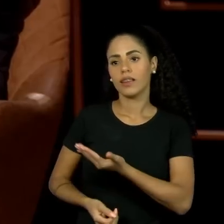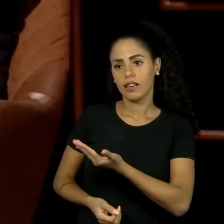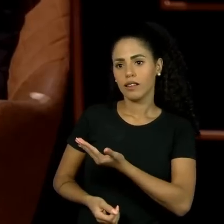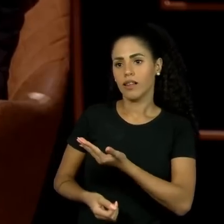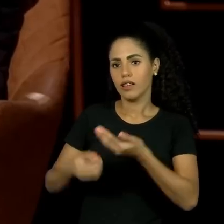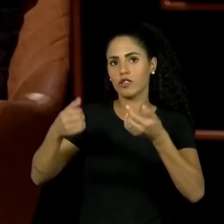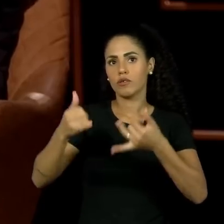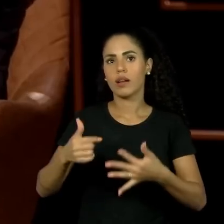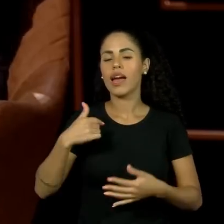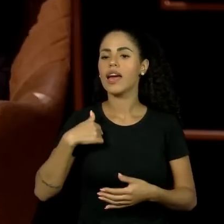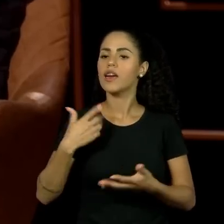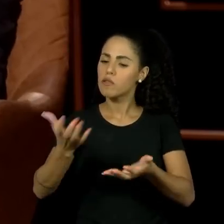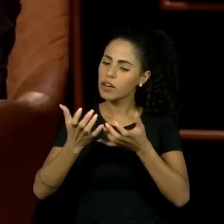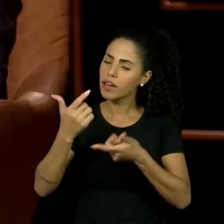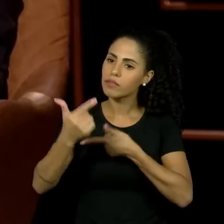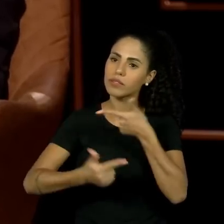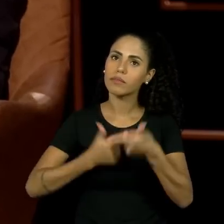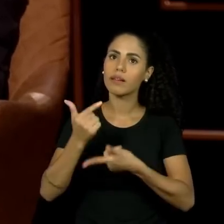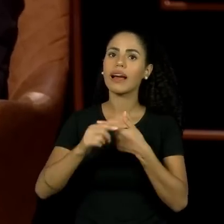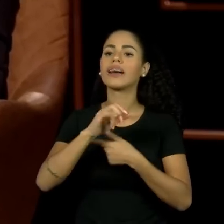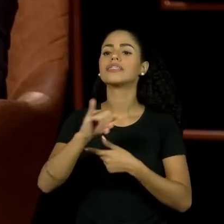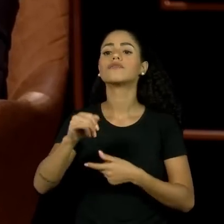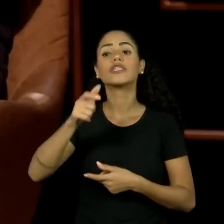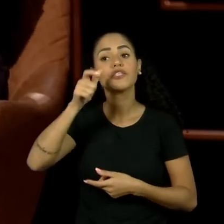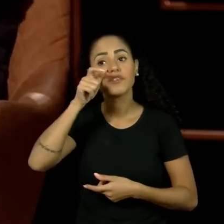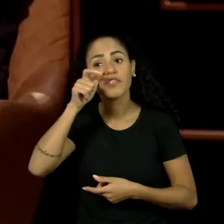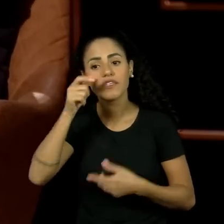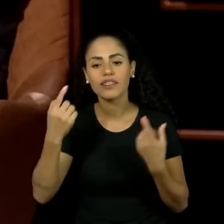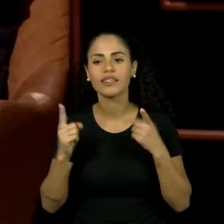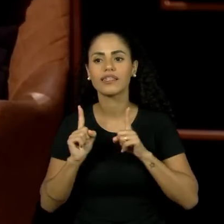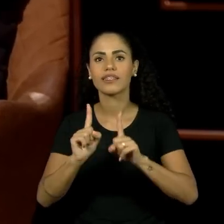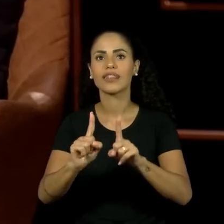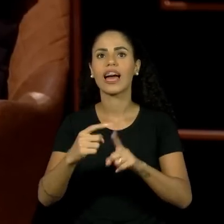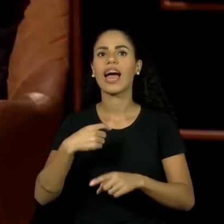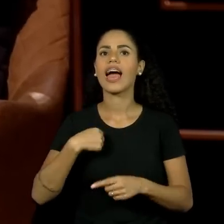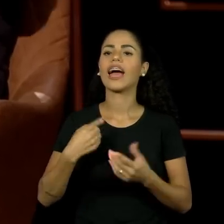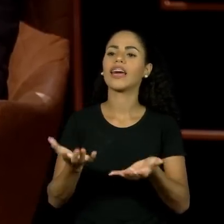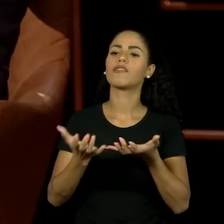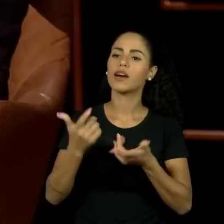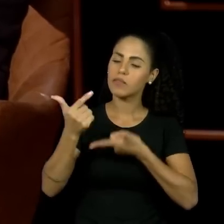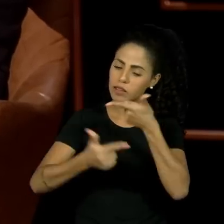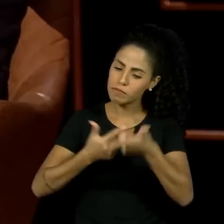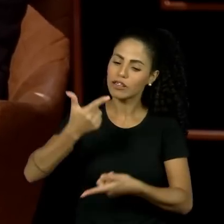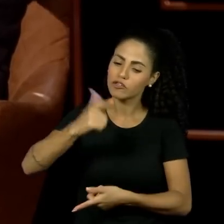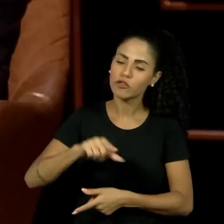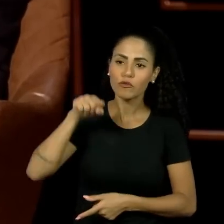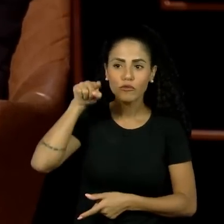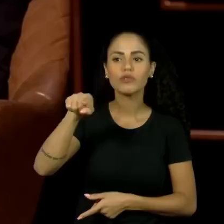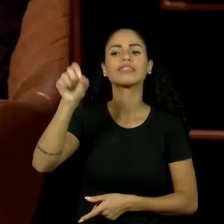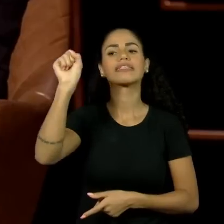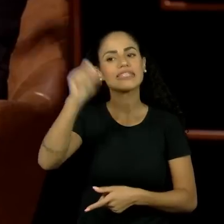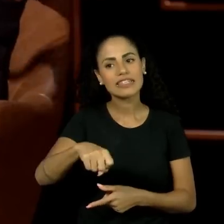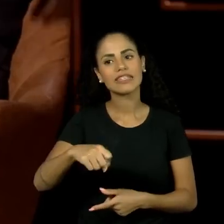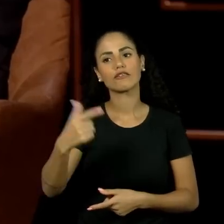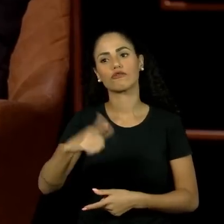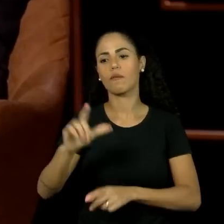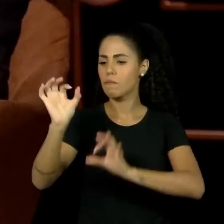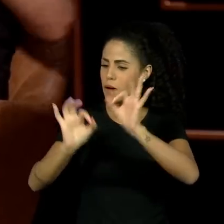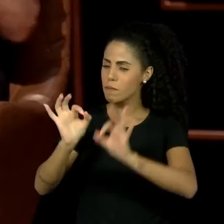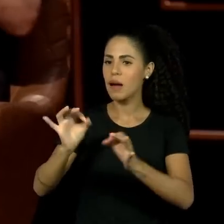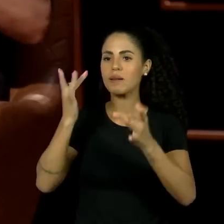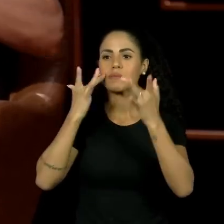eu quero trabalhar... Eliane, se você estiver assistindo esse programa, eu quero trabalhar com você, sim, e a gente fazer uma montagem de uma